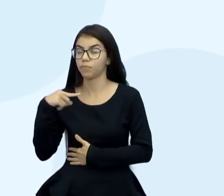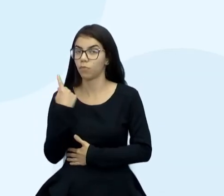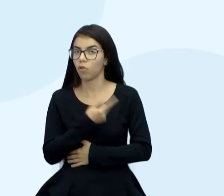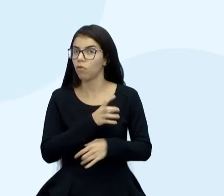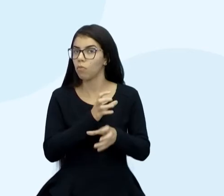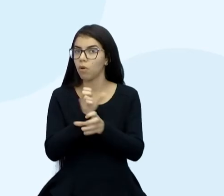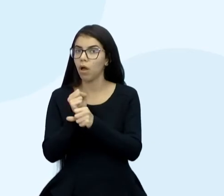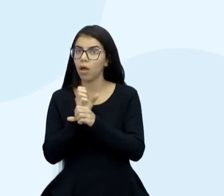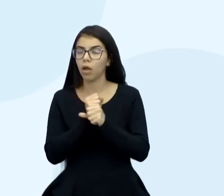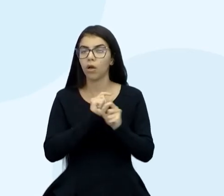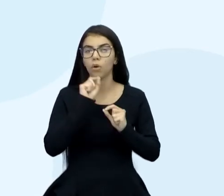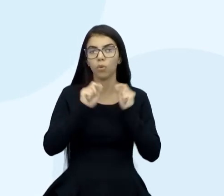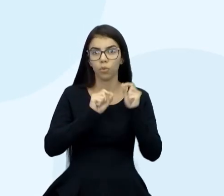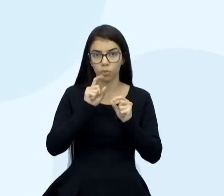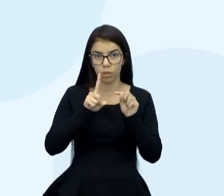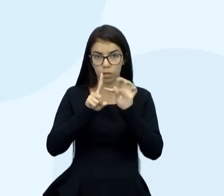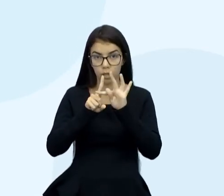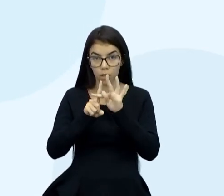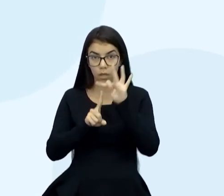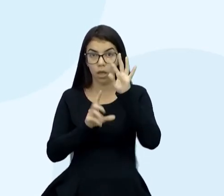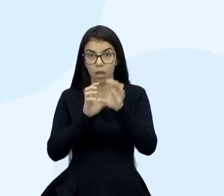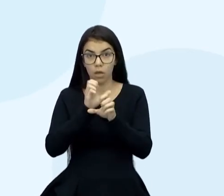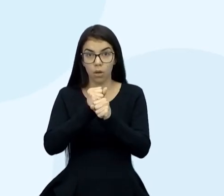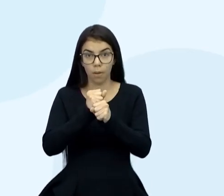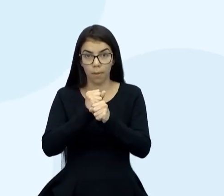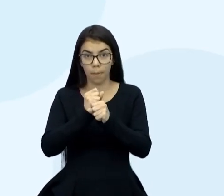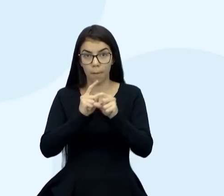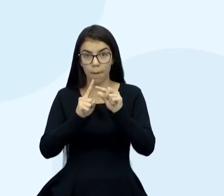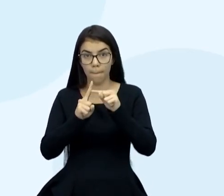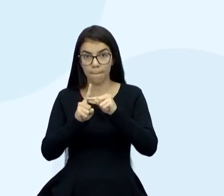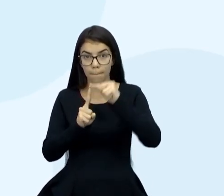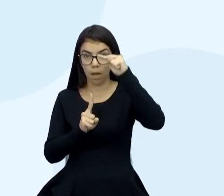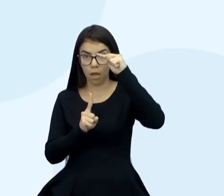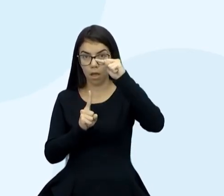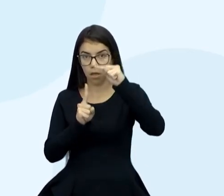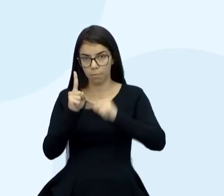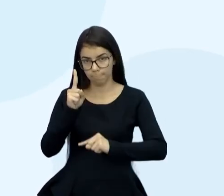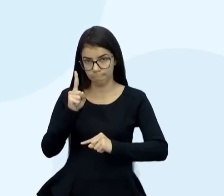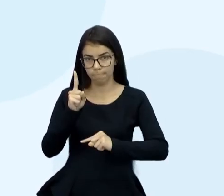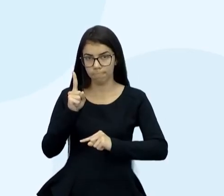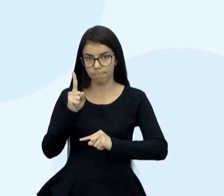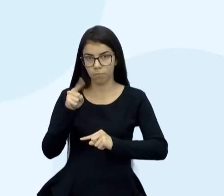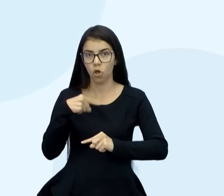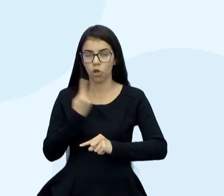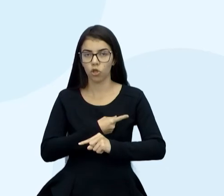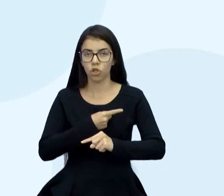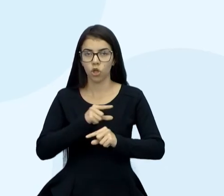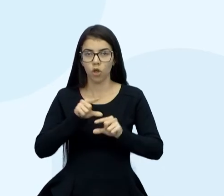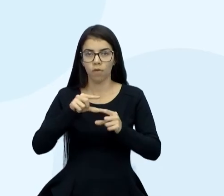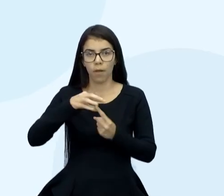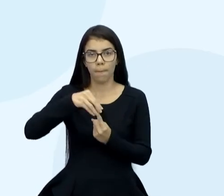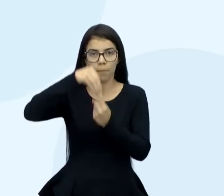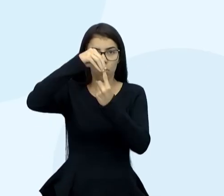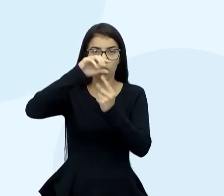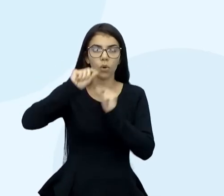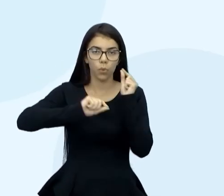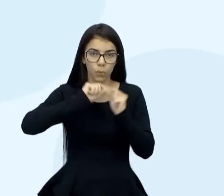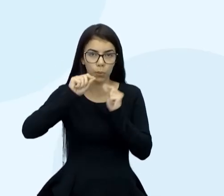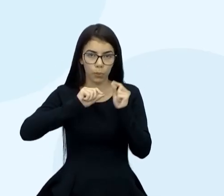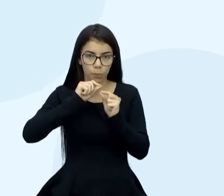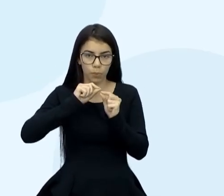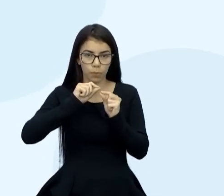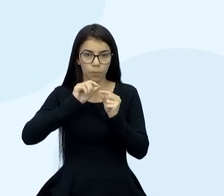a média da temperatura máxima e da temperatura mínima. Tá? Eu vou deixar em destaque aqui para vocês até